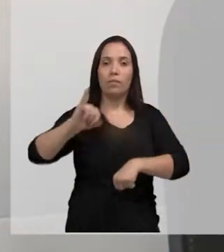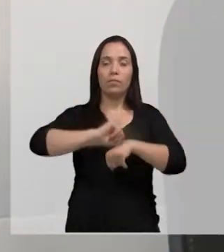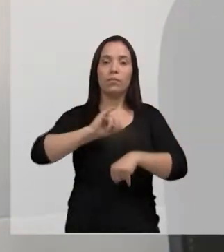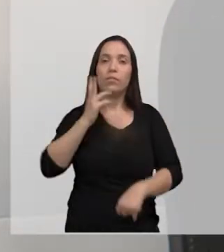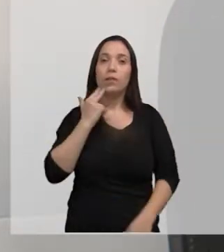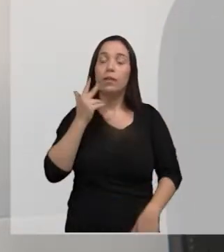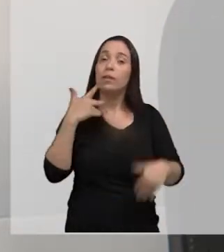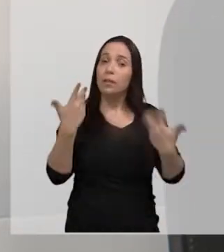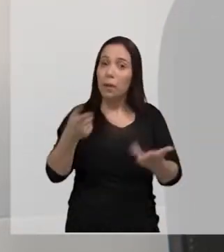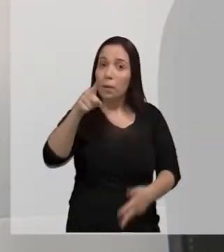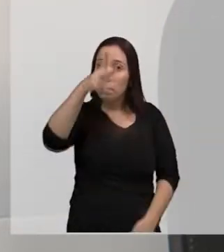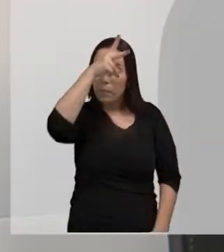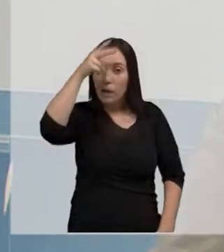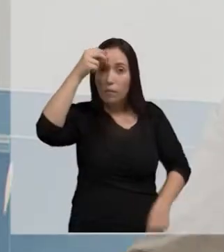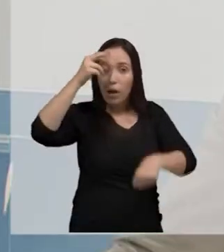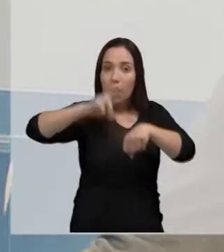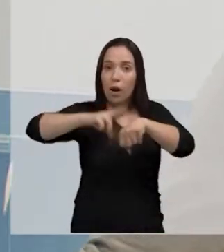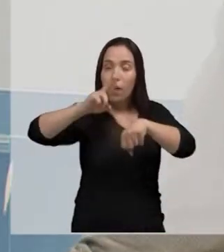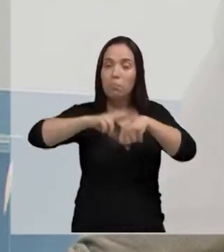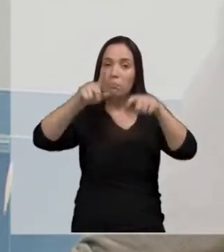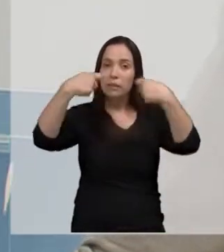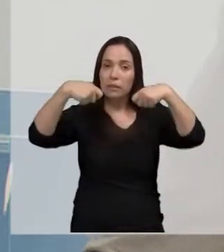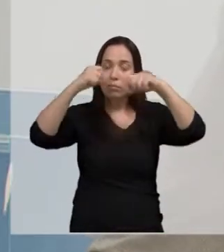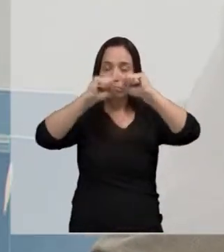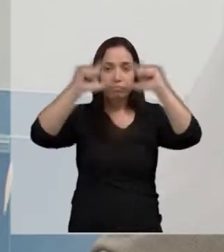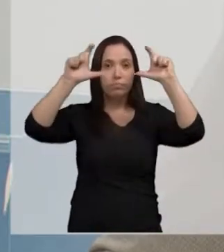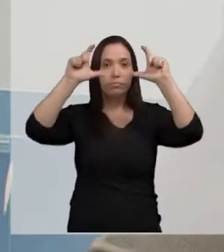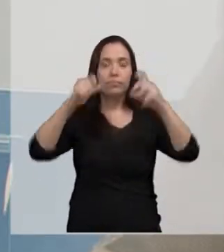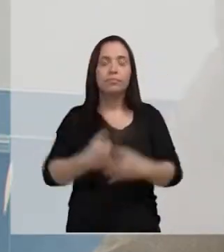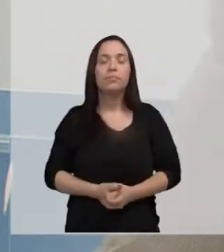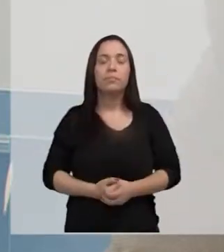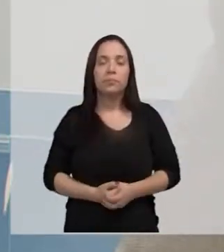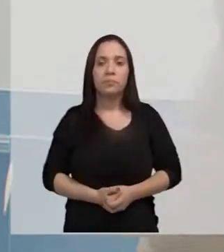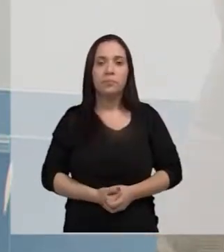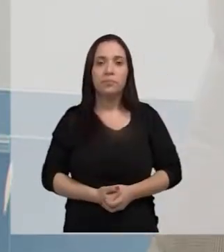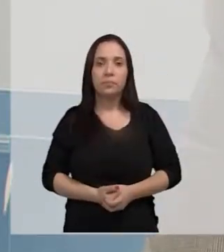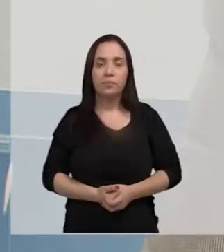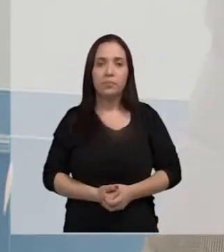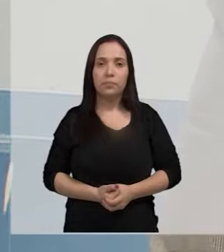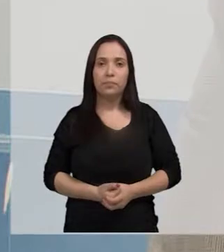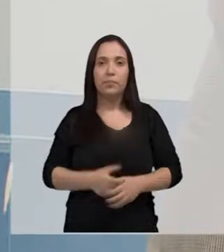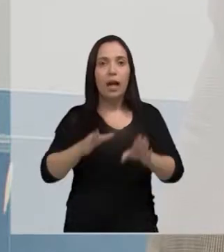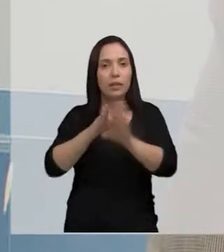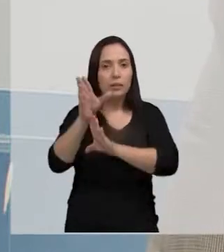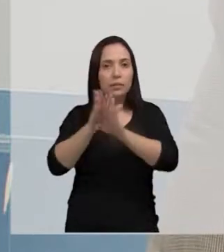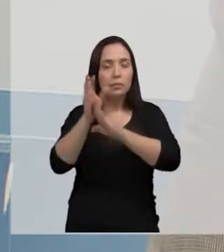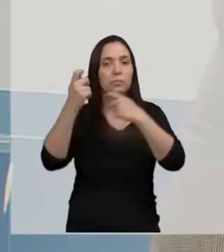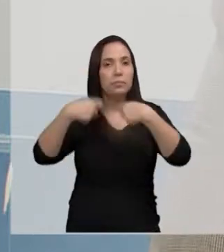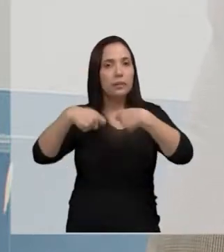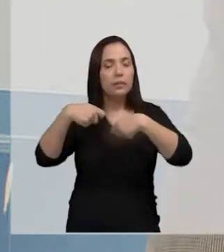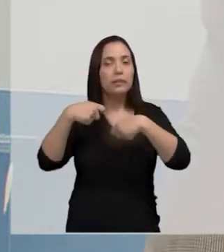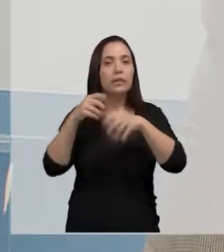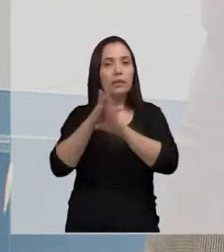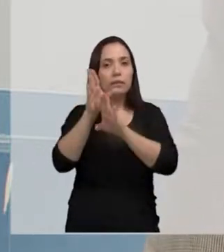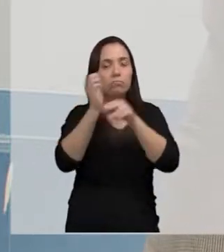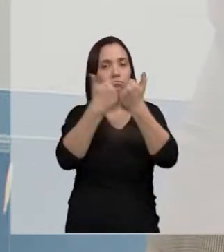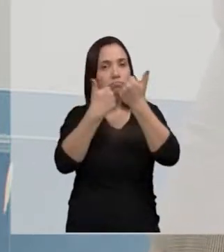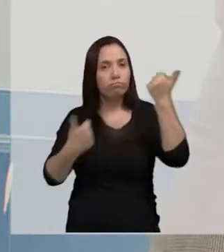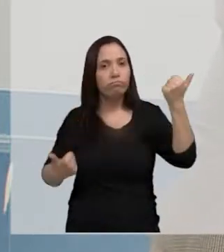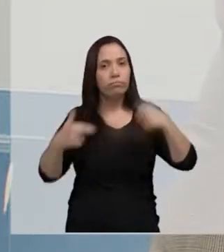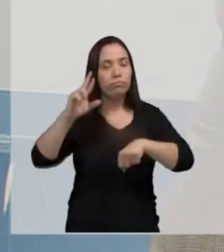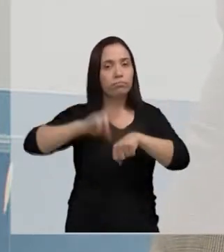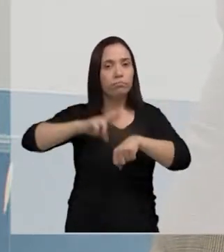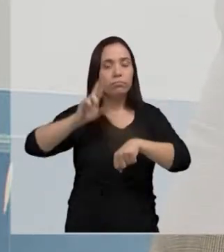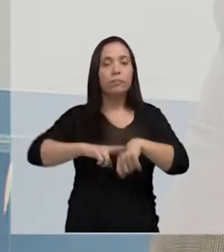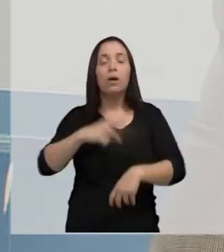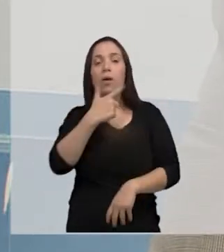Então, acenda a luz lá no Palácio do Bispo, né? Nos assessores do prefeito Roberto, meu amigo prefeito Roberto Cláudio. Vamos lá,